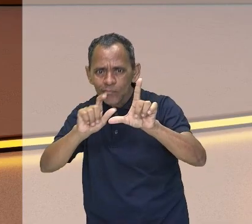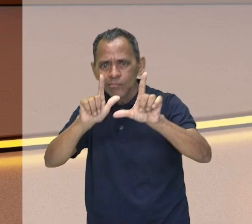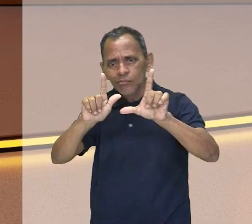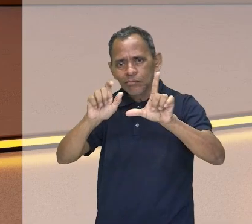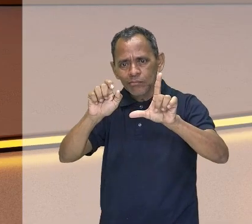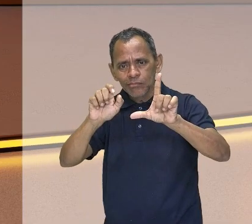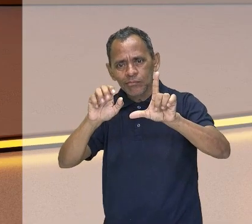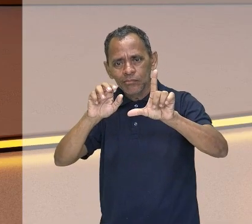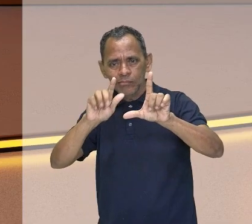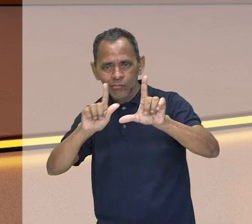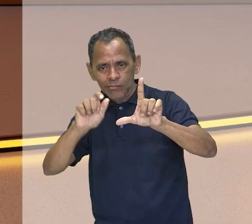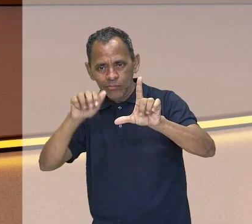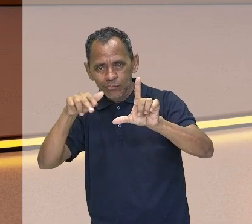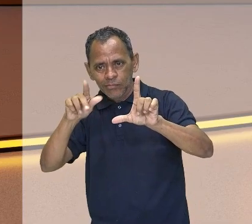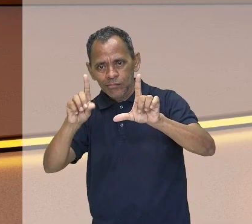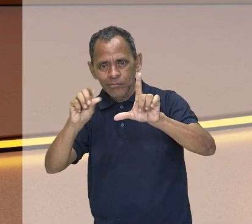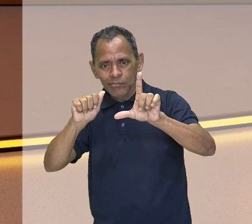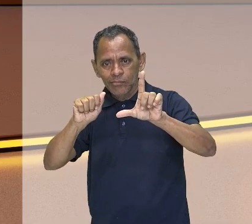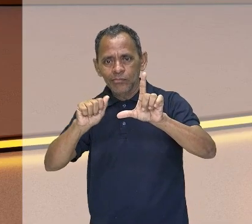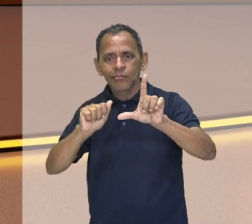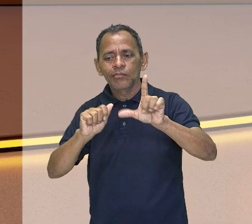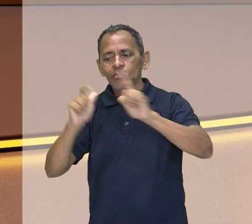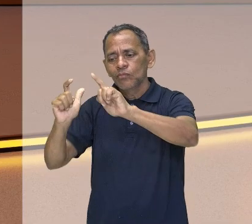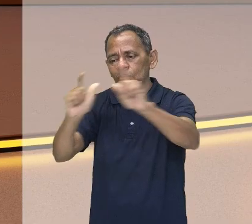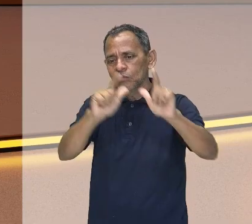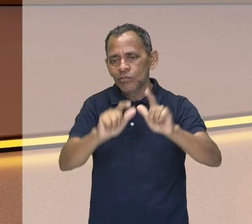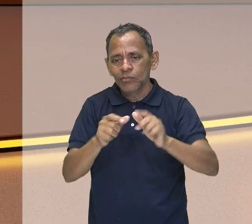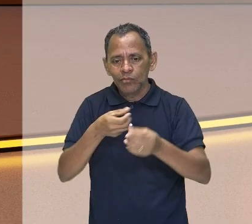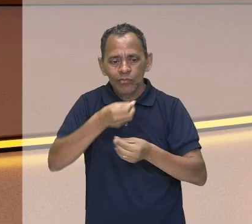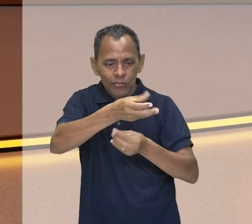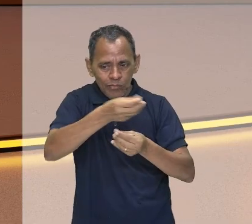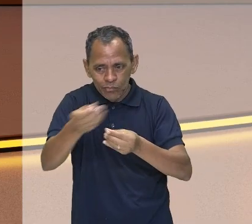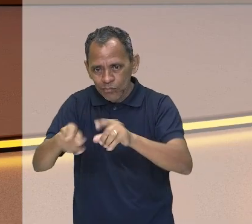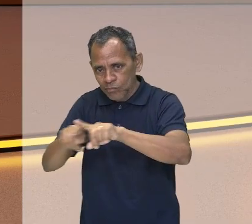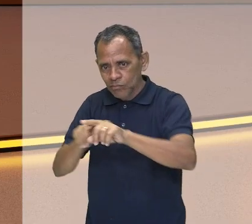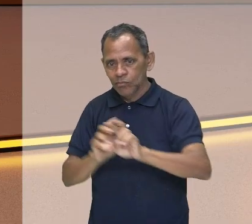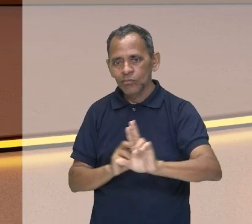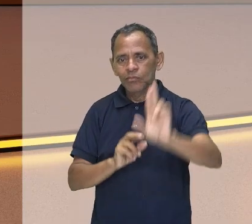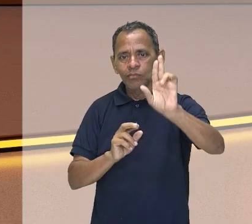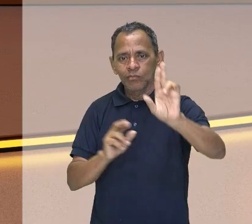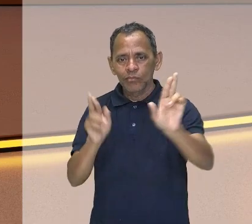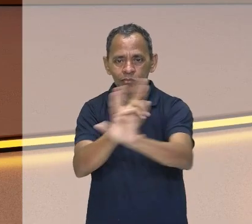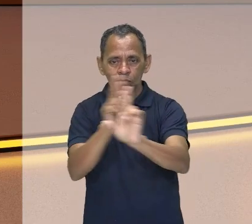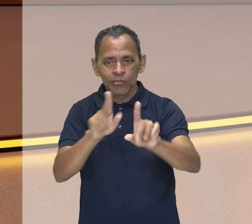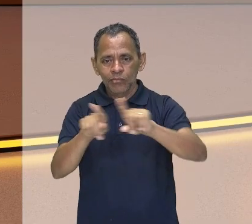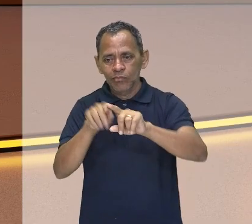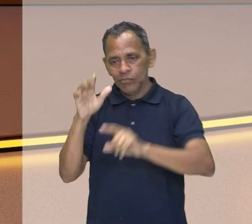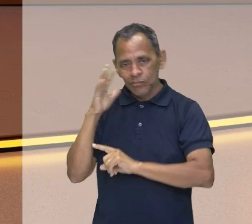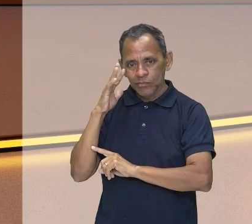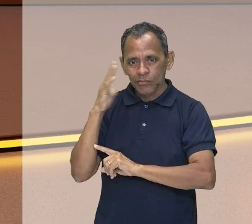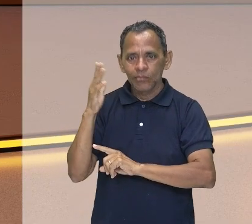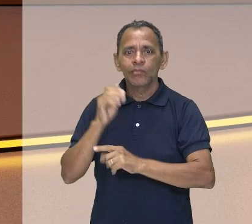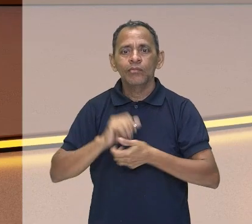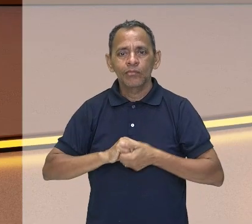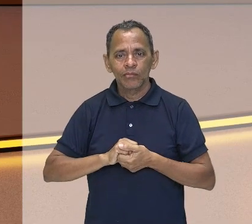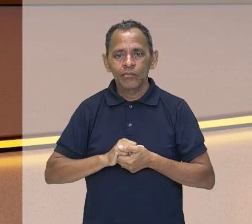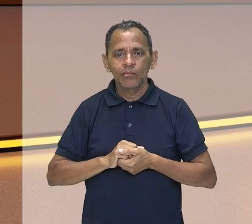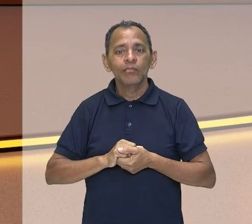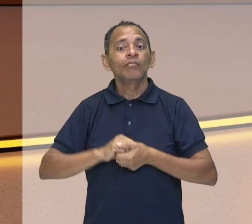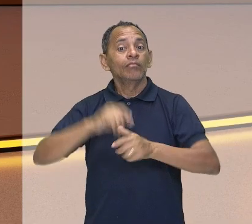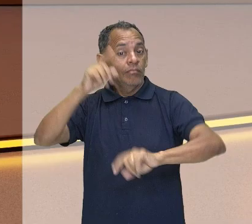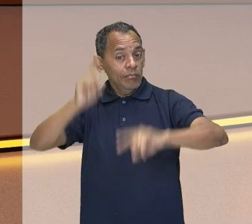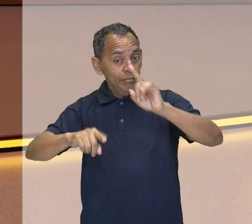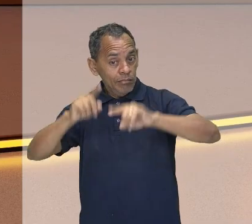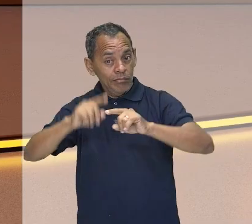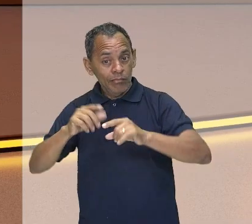a localização, a distribuição, as relações também entre os fenômenos ou elementos naturais